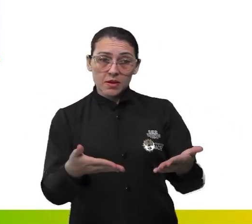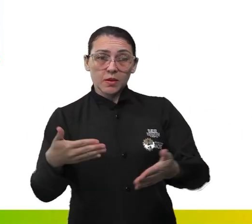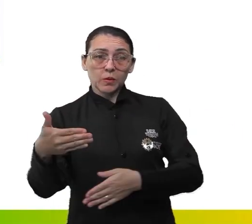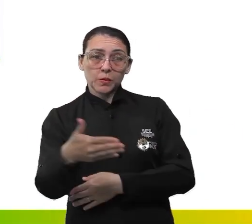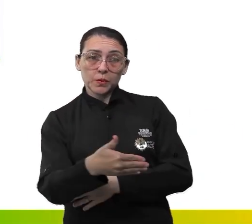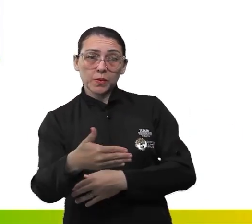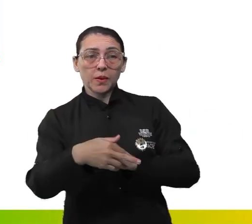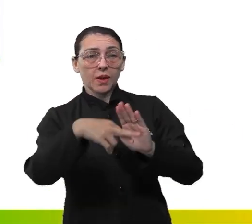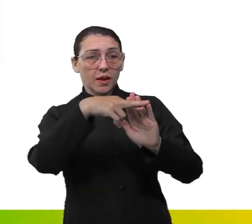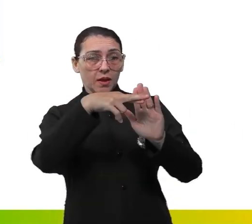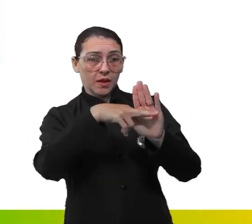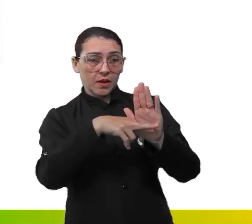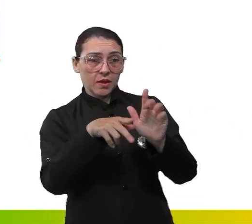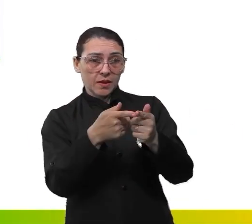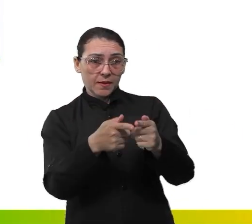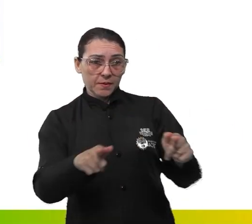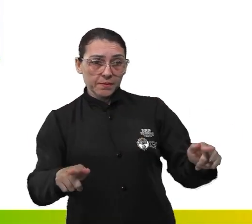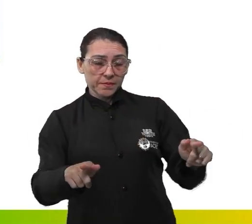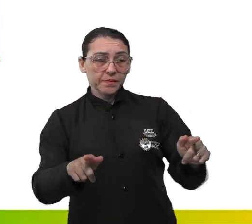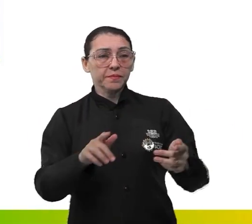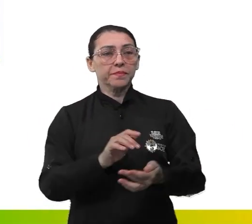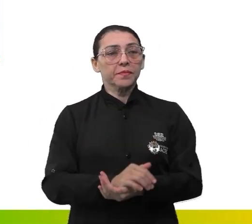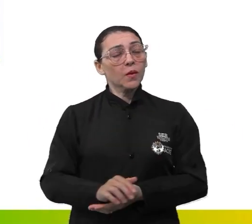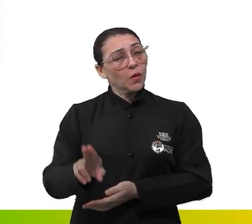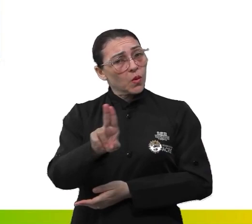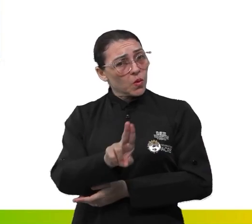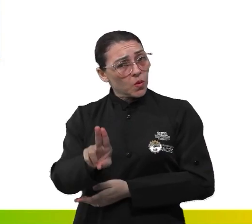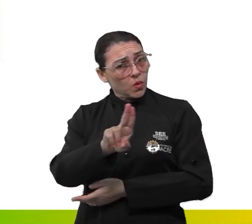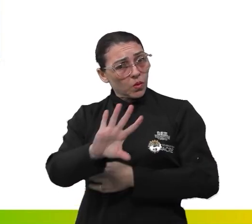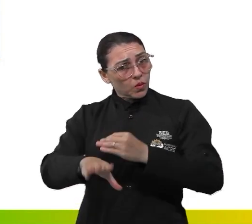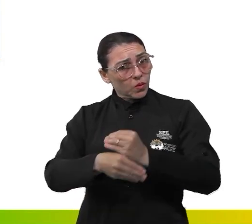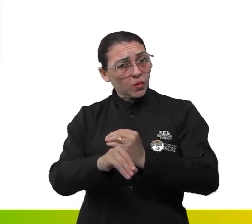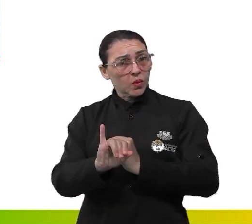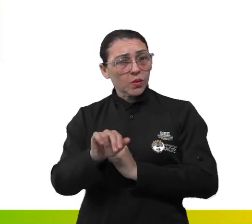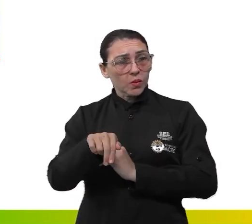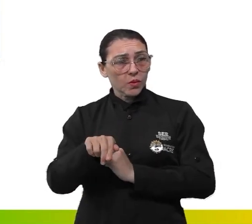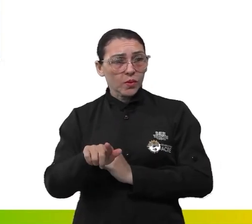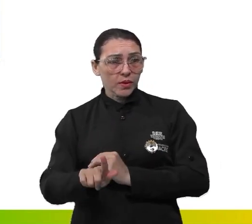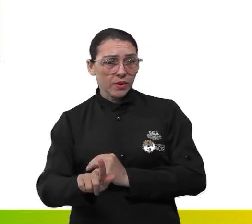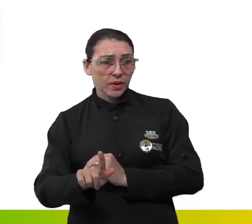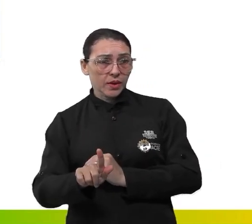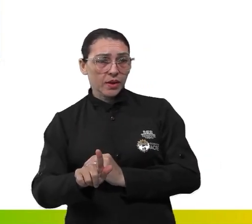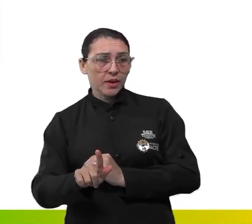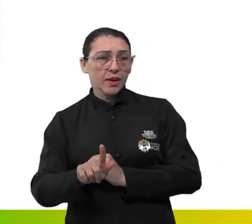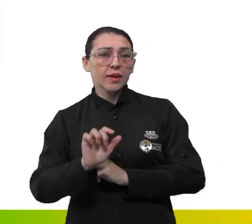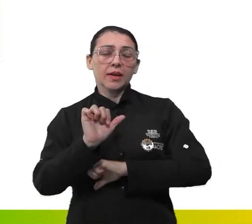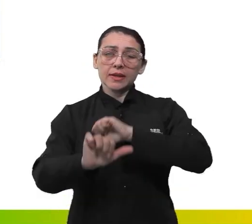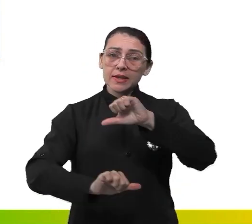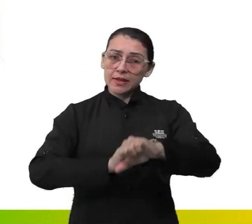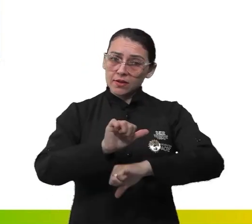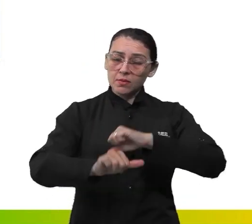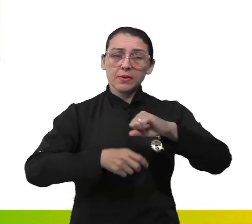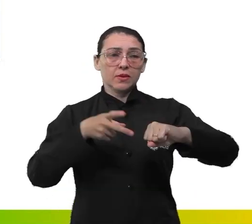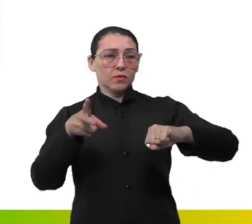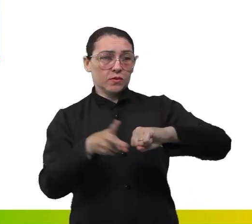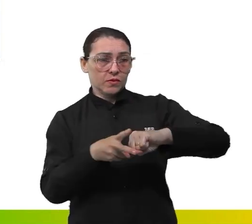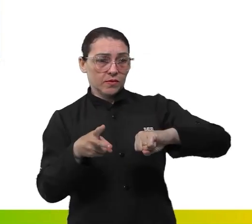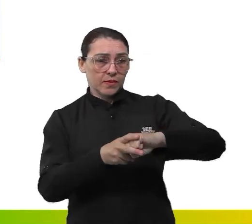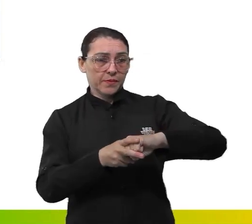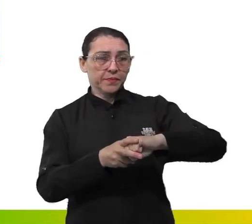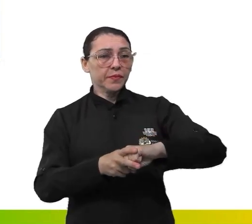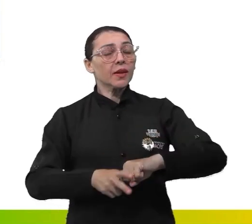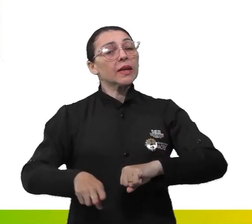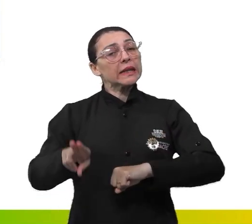sobre o present continuous e suas regras gramaticais. Falamos também sobre o uso do ing e a transformação